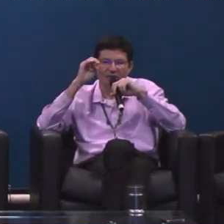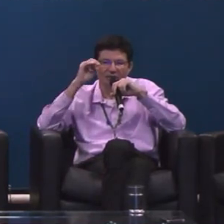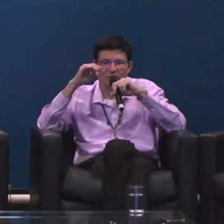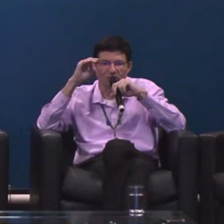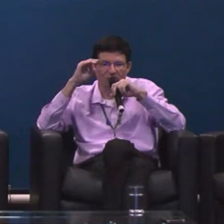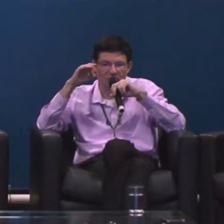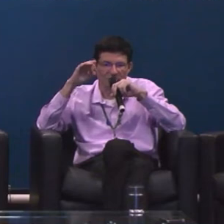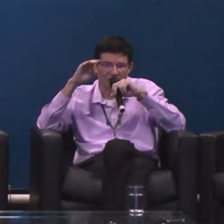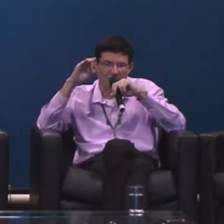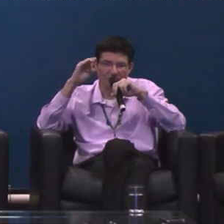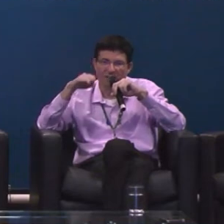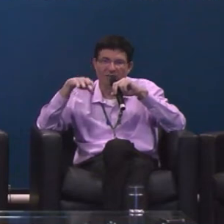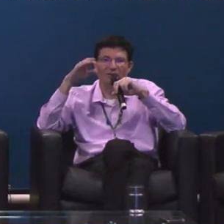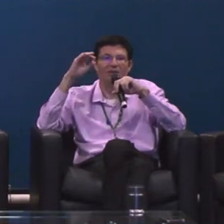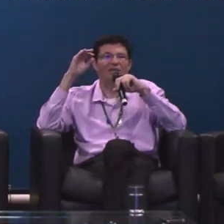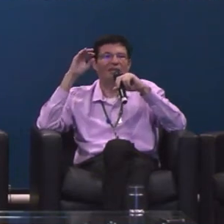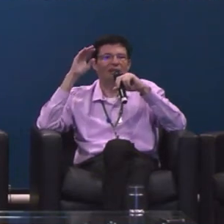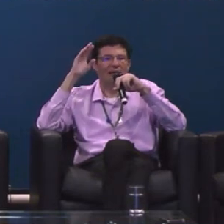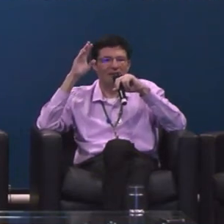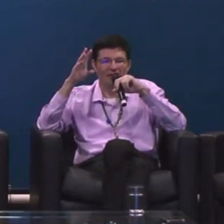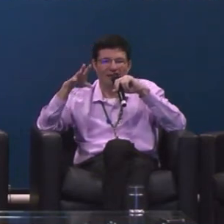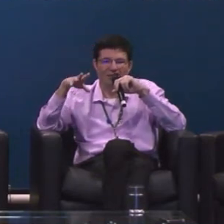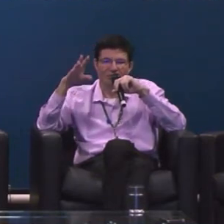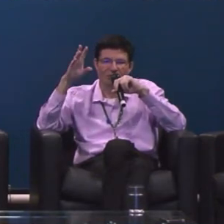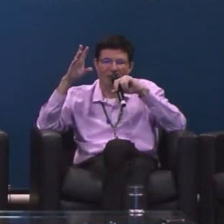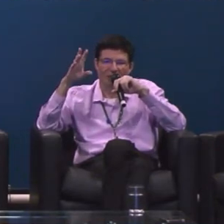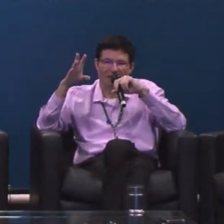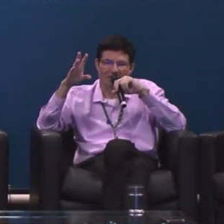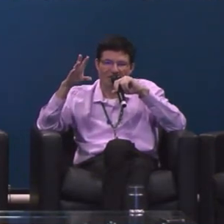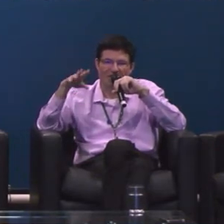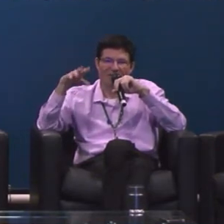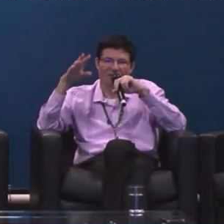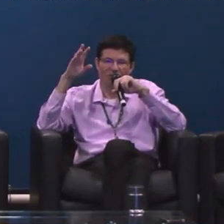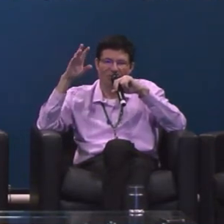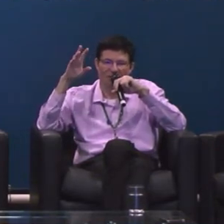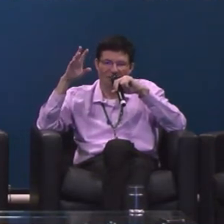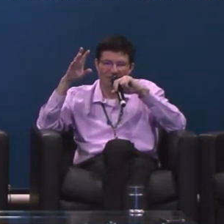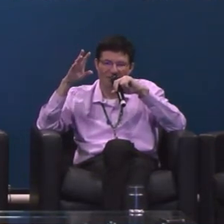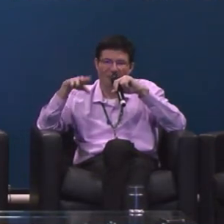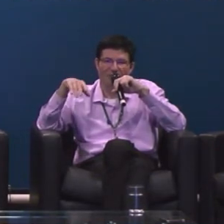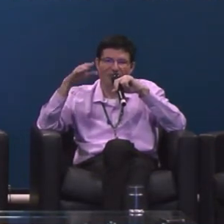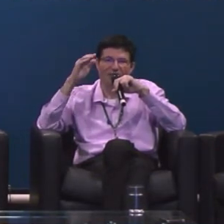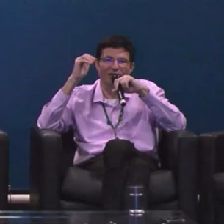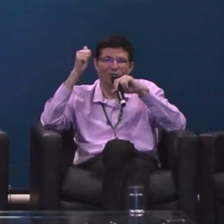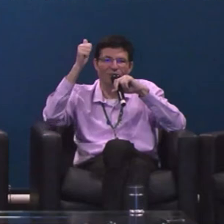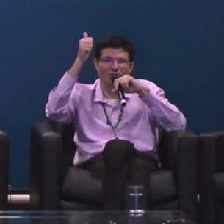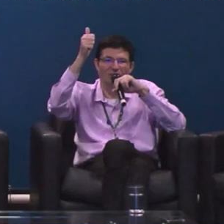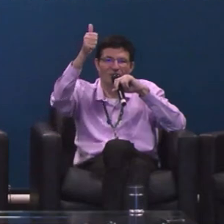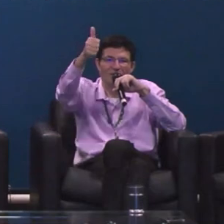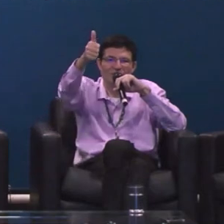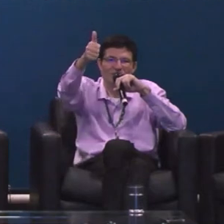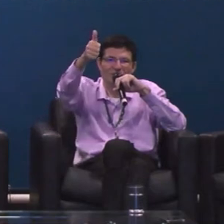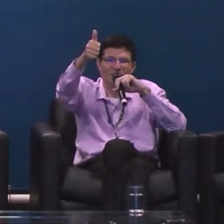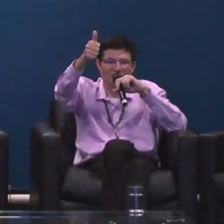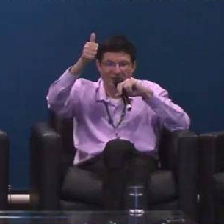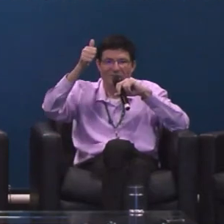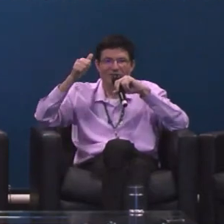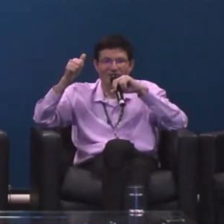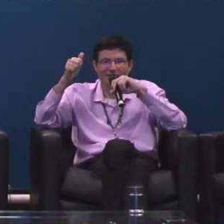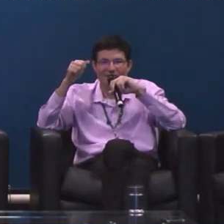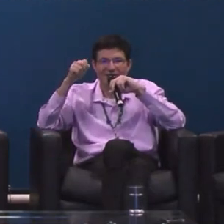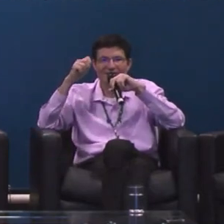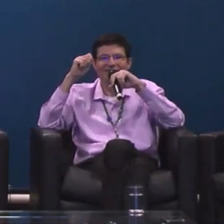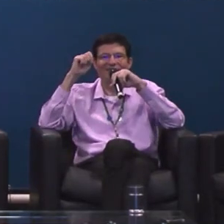os primeiros a saber e vai... Acessem os canais de comunicação, vou deixar disponível lá no Simplifica